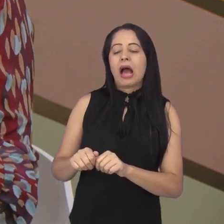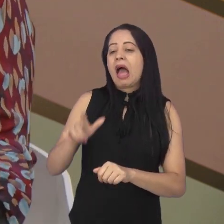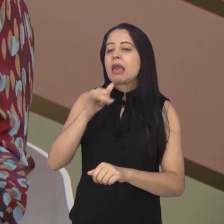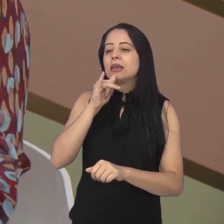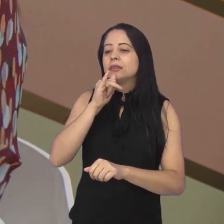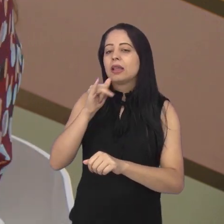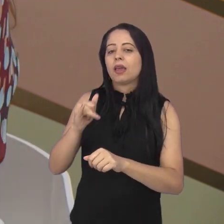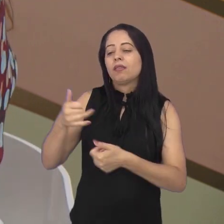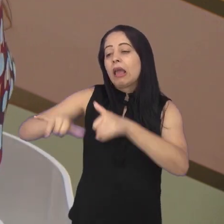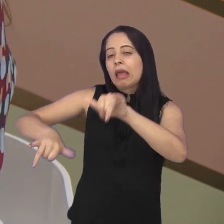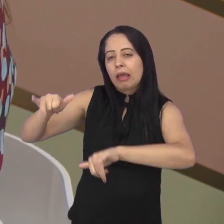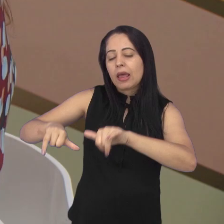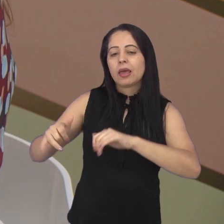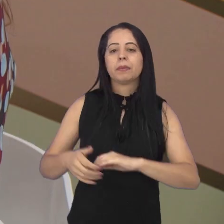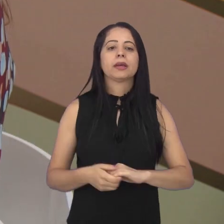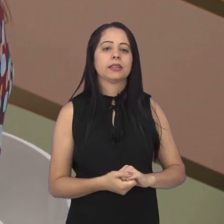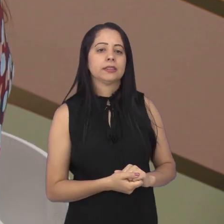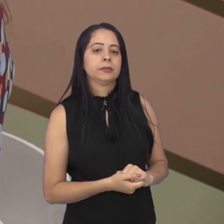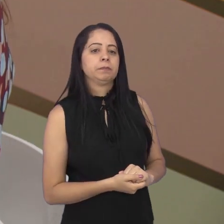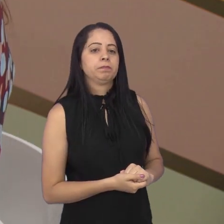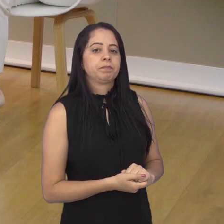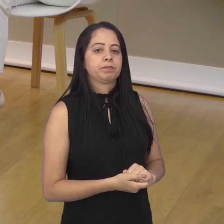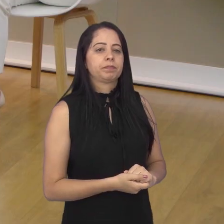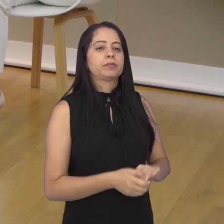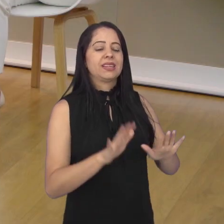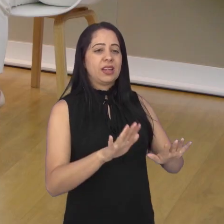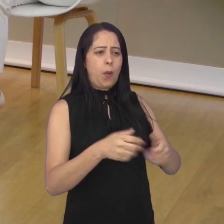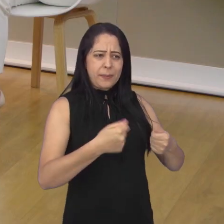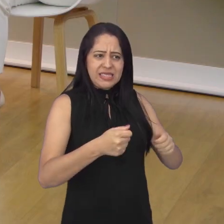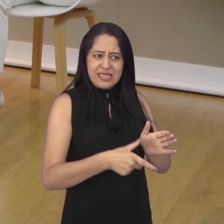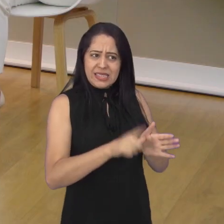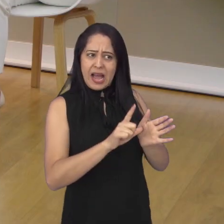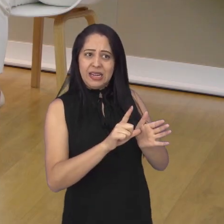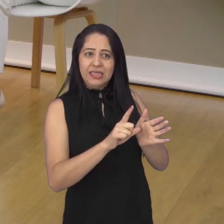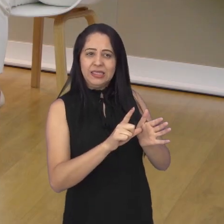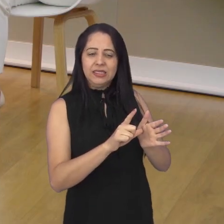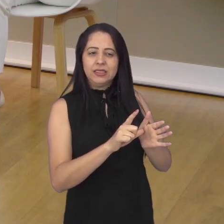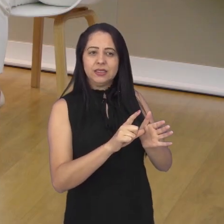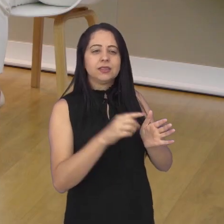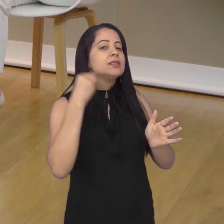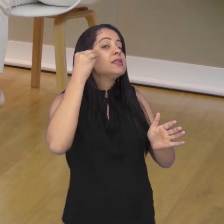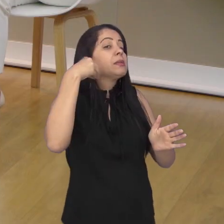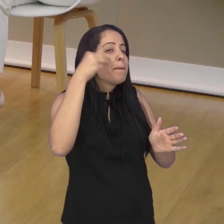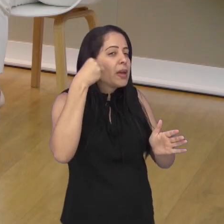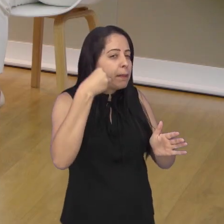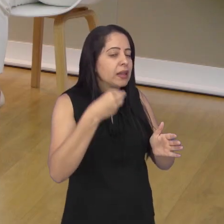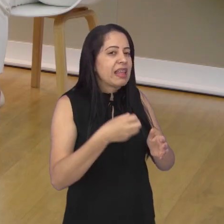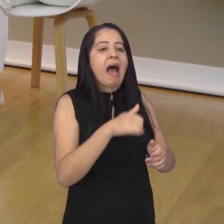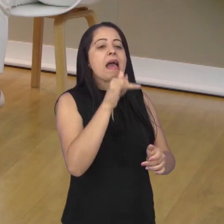que você vai tendo contato. Entendi. De repente, doutora, fazer um teste, comprou um